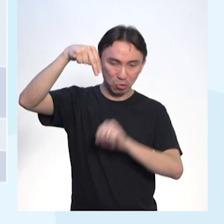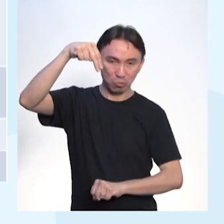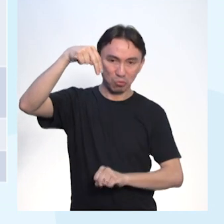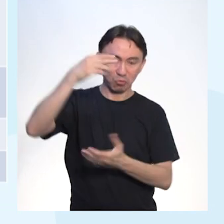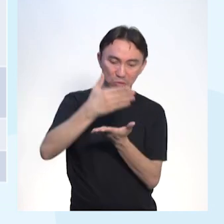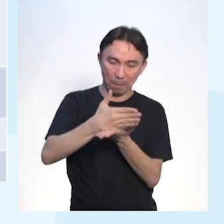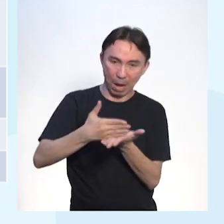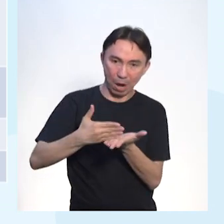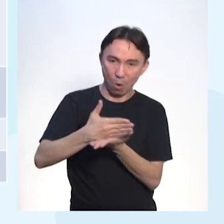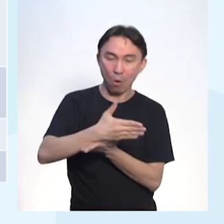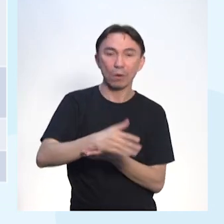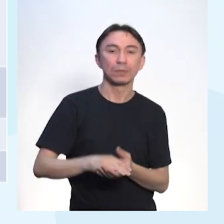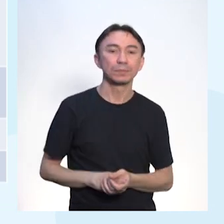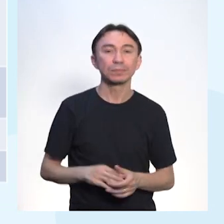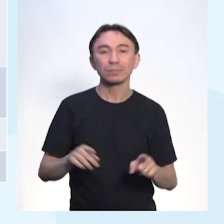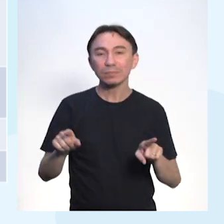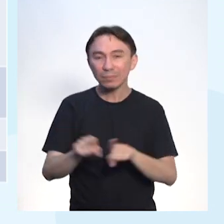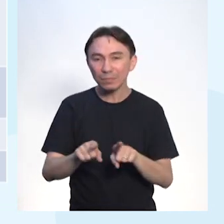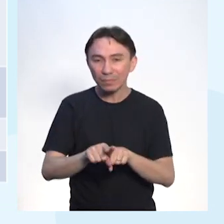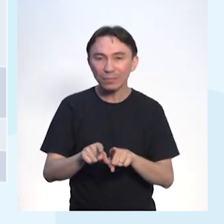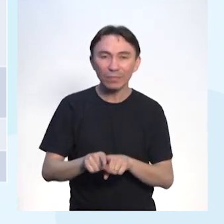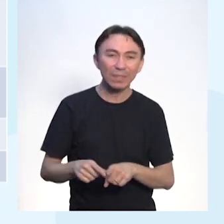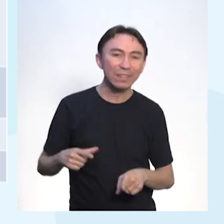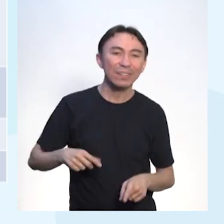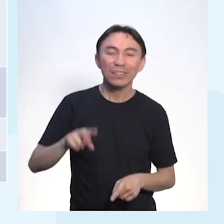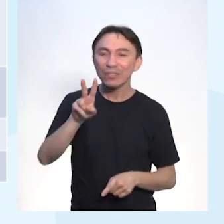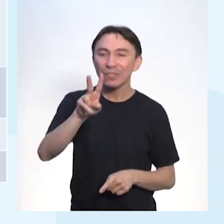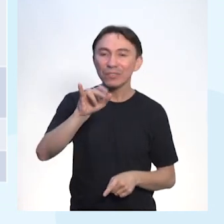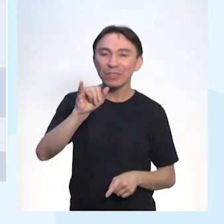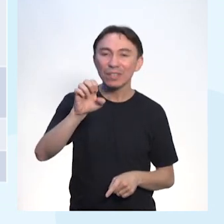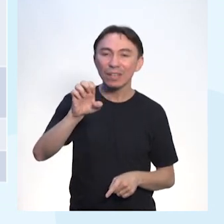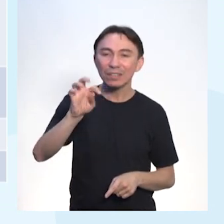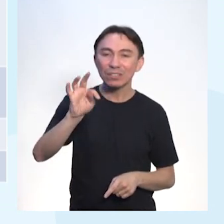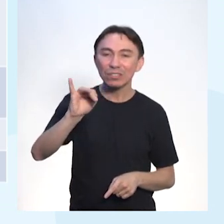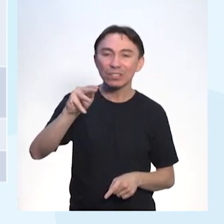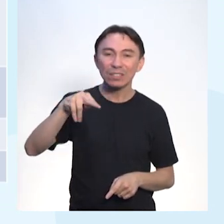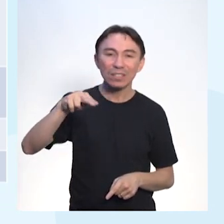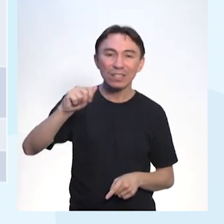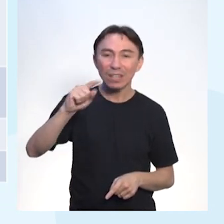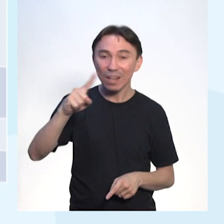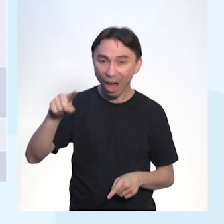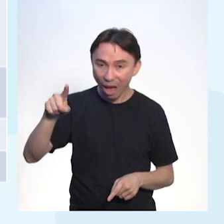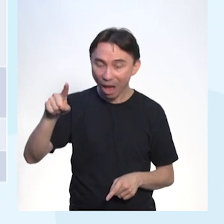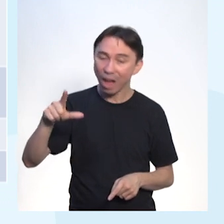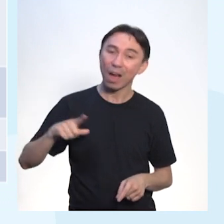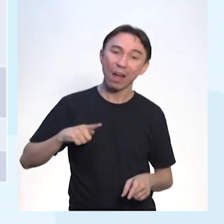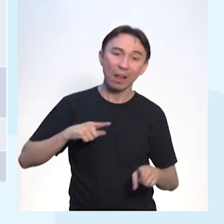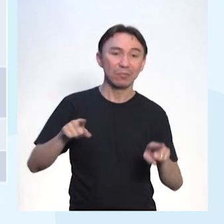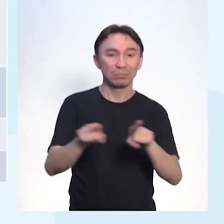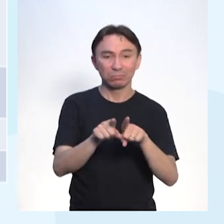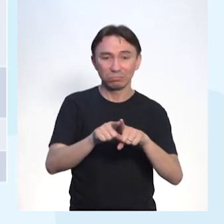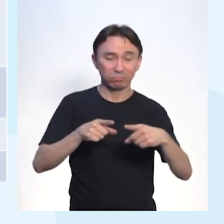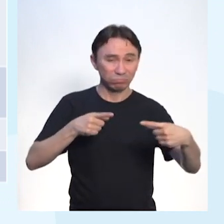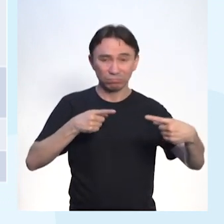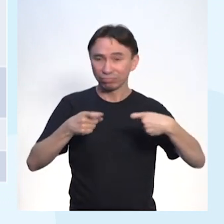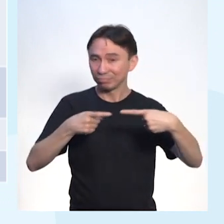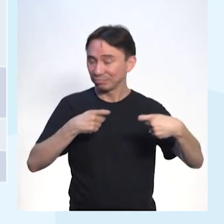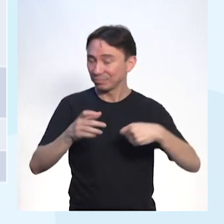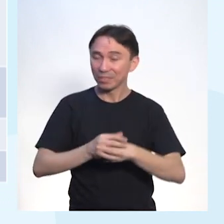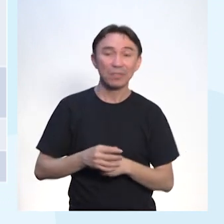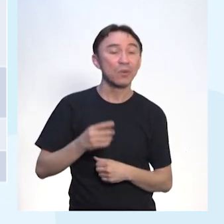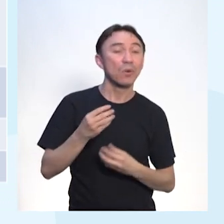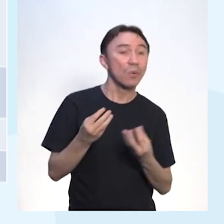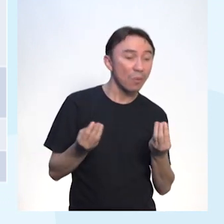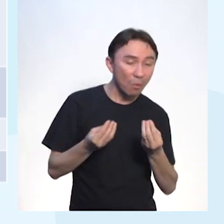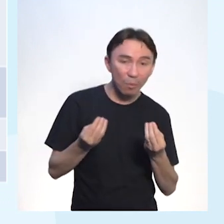nós estudamos em aulas passadas, que vai mostrar aí como que o sistema político